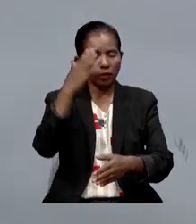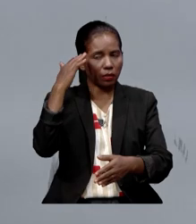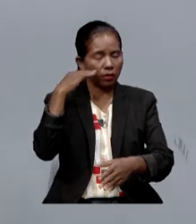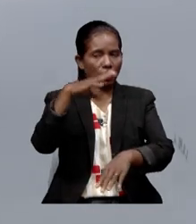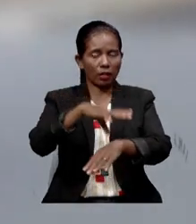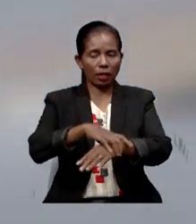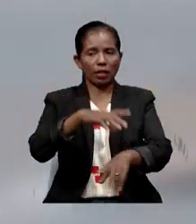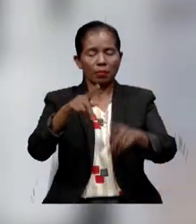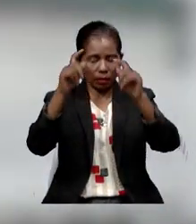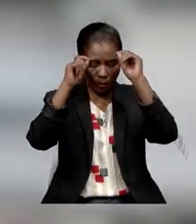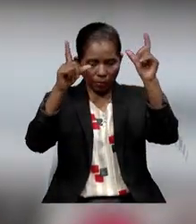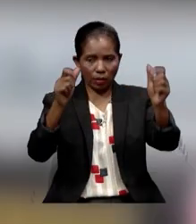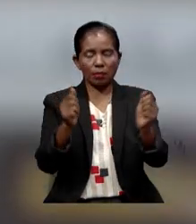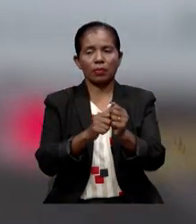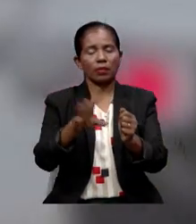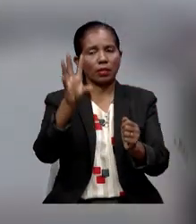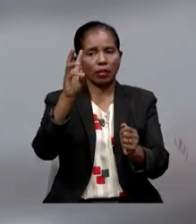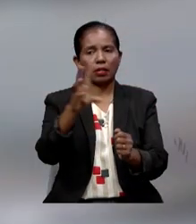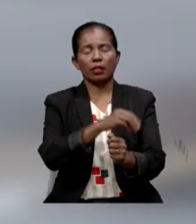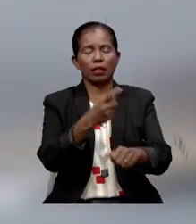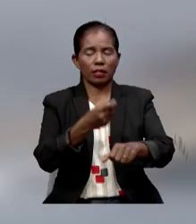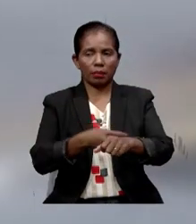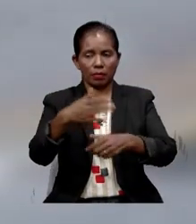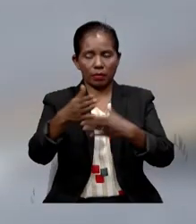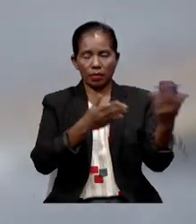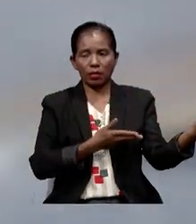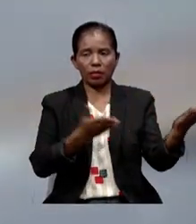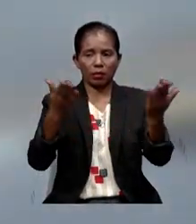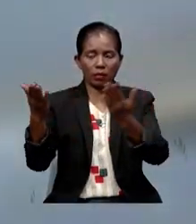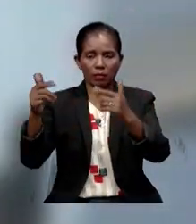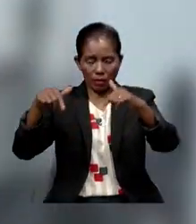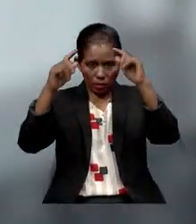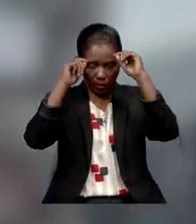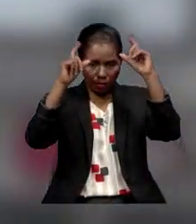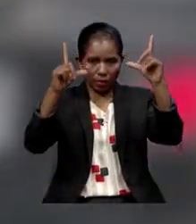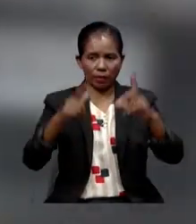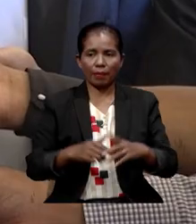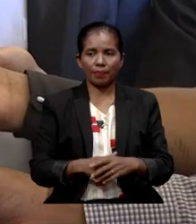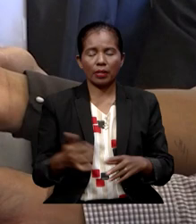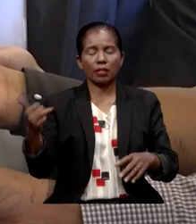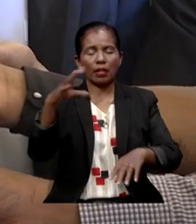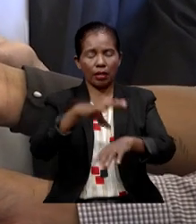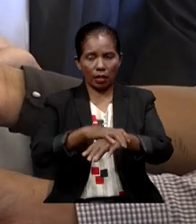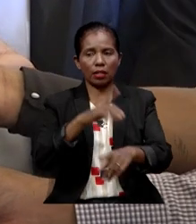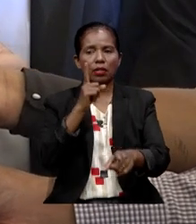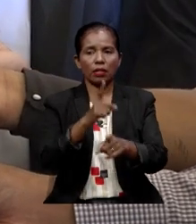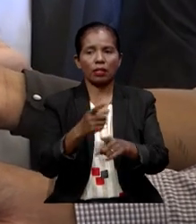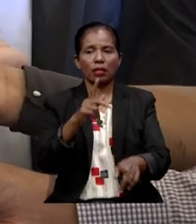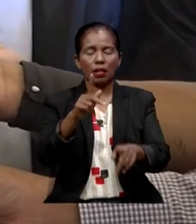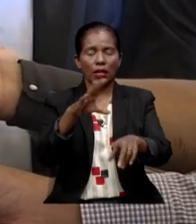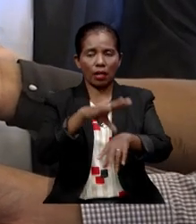trabalhador timoruan ilegal na Inen, no ia tempo barra que se reporta mais Timor-Leste. A Nebe, se ir a detente, na loja, detém, mana